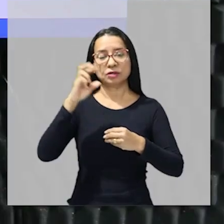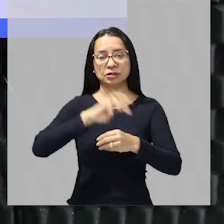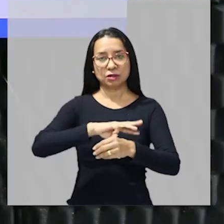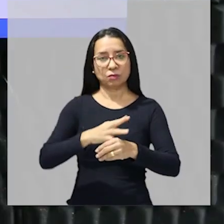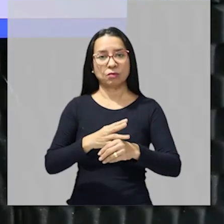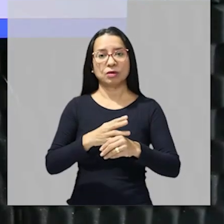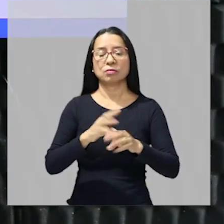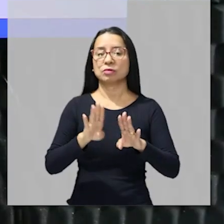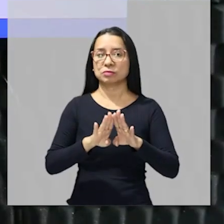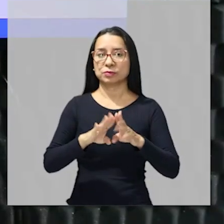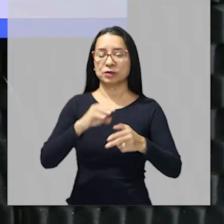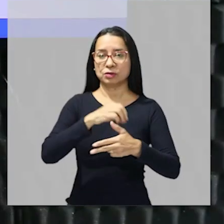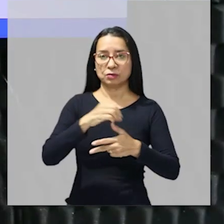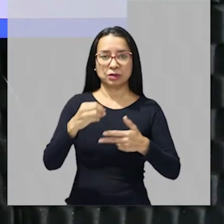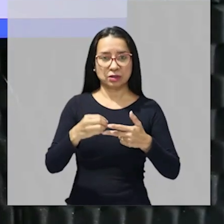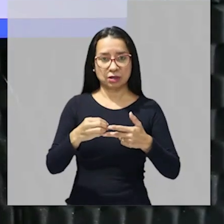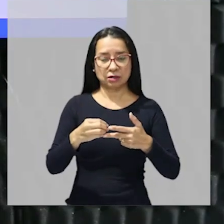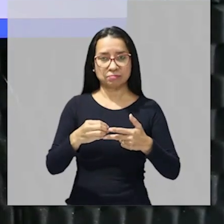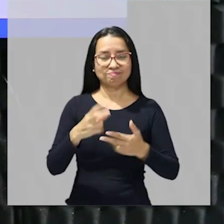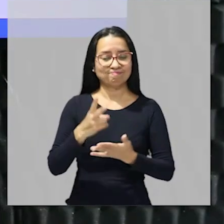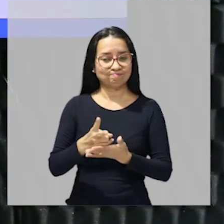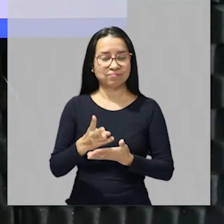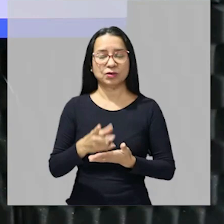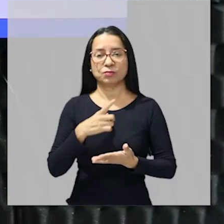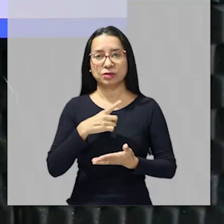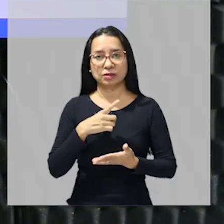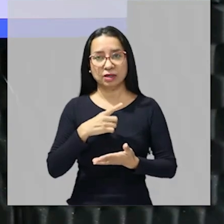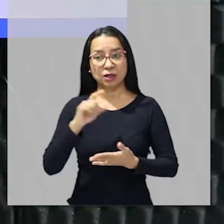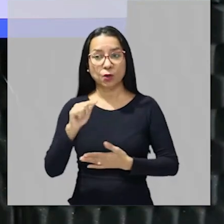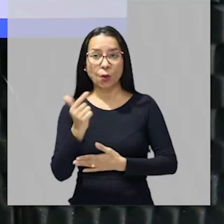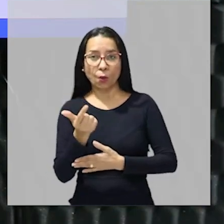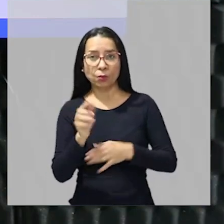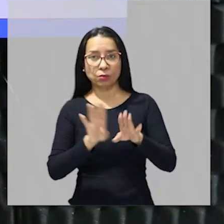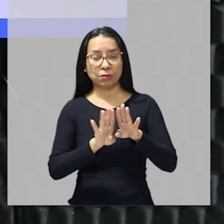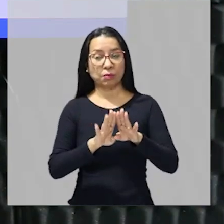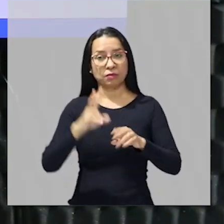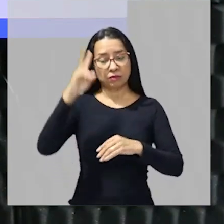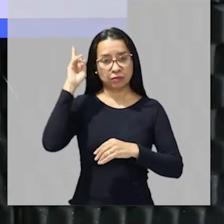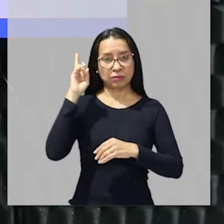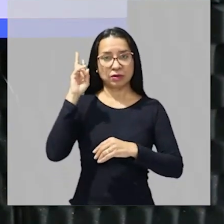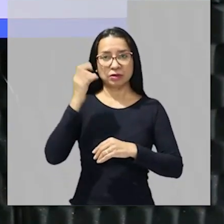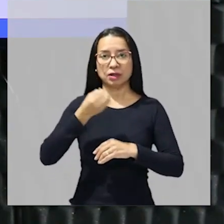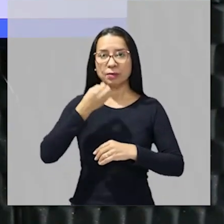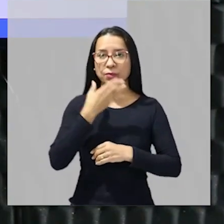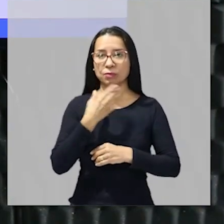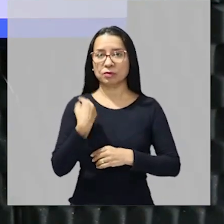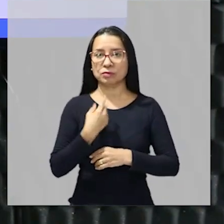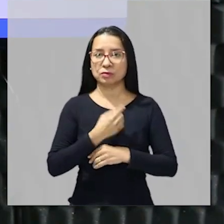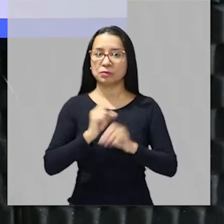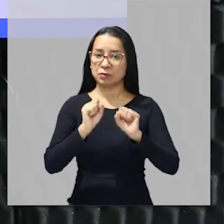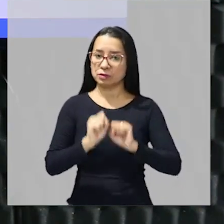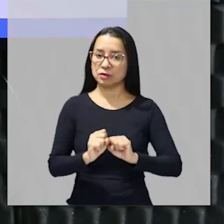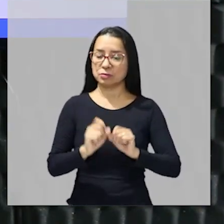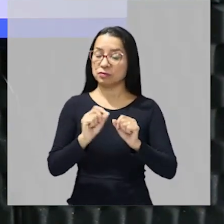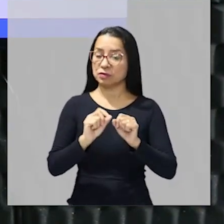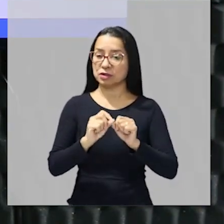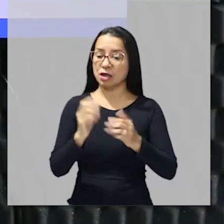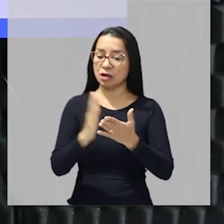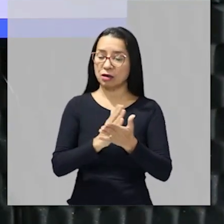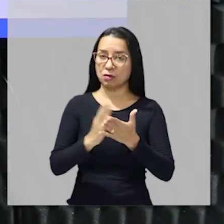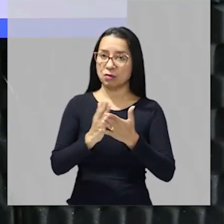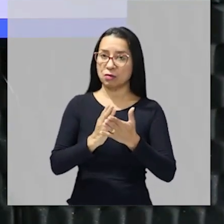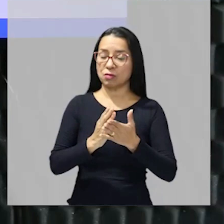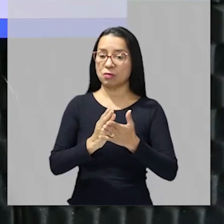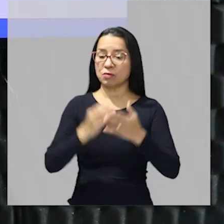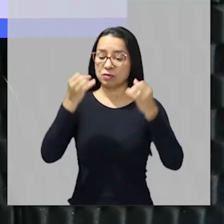que vai estar lá, sempre presente, e é muito bom nós possamos fazer algumas reflexões. Eu costumo